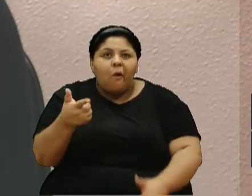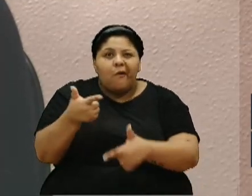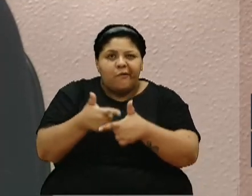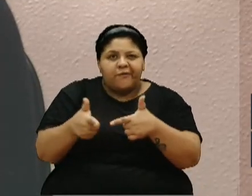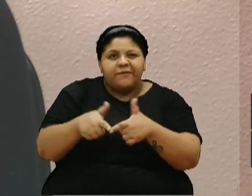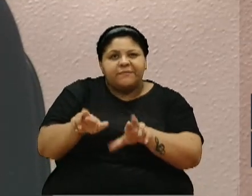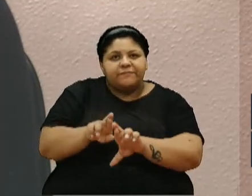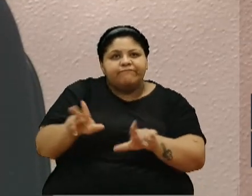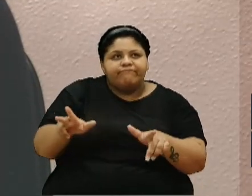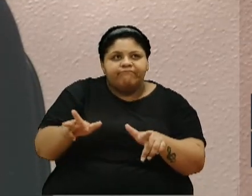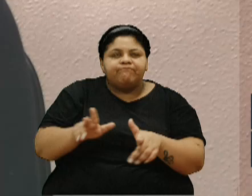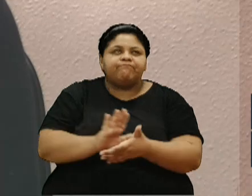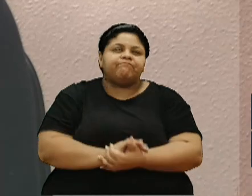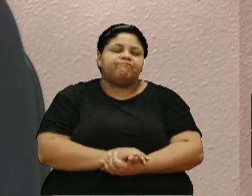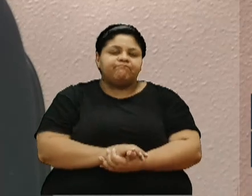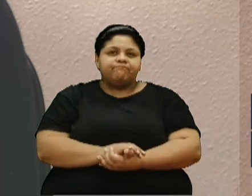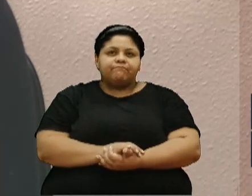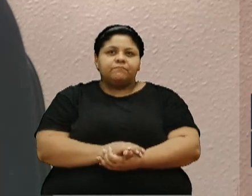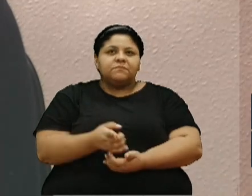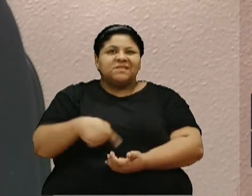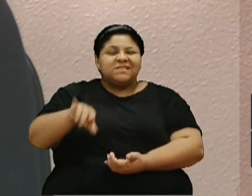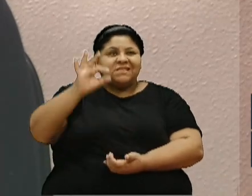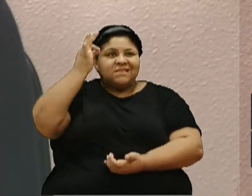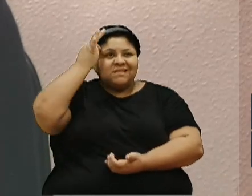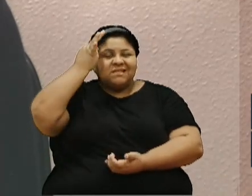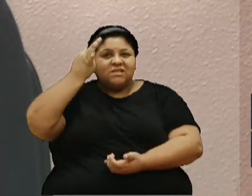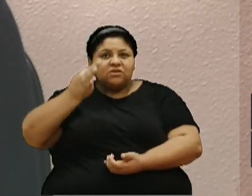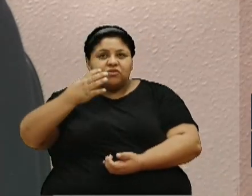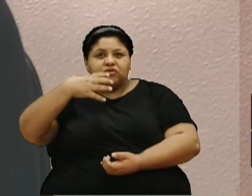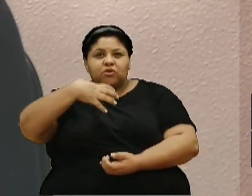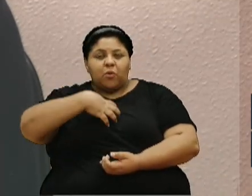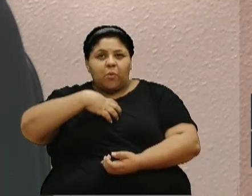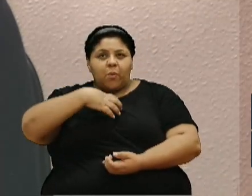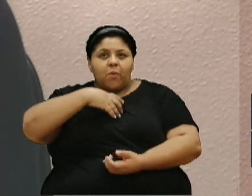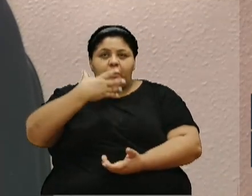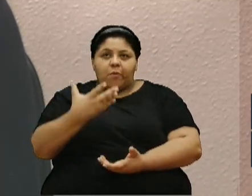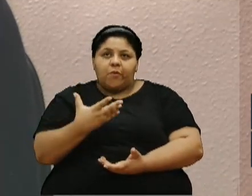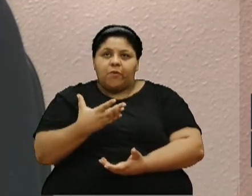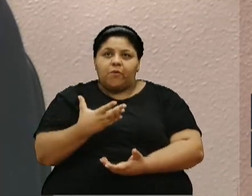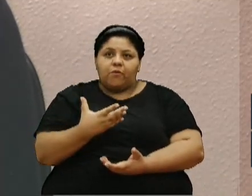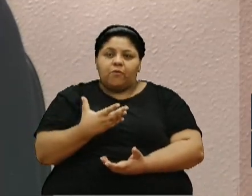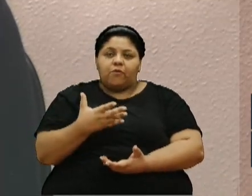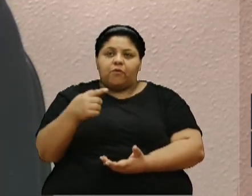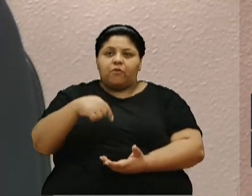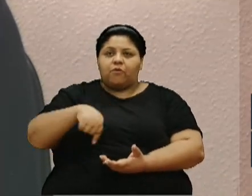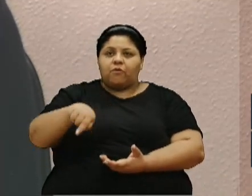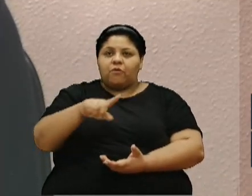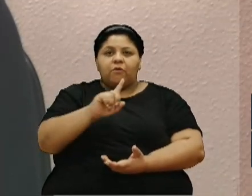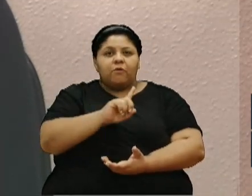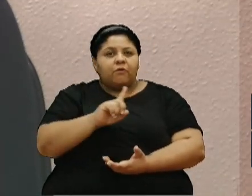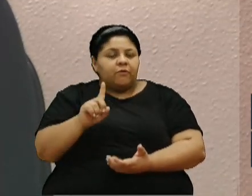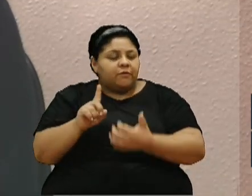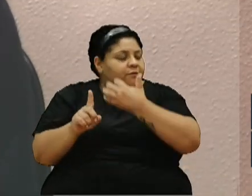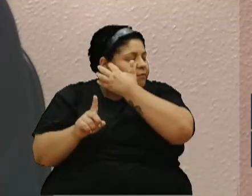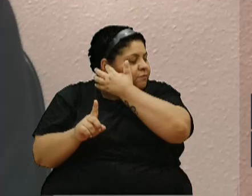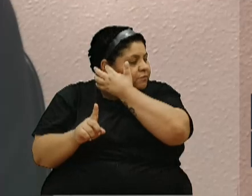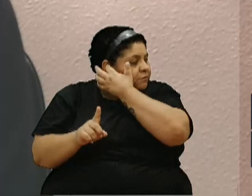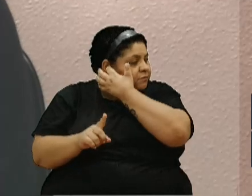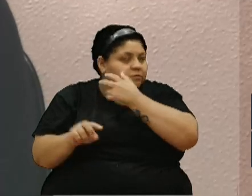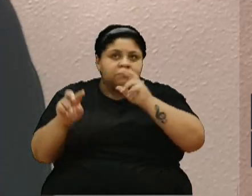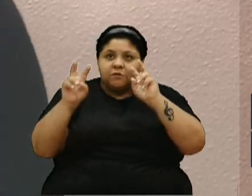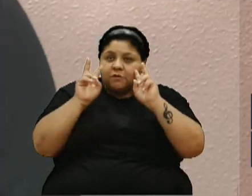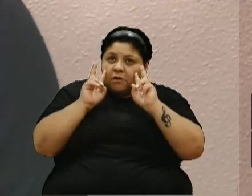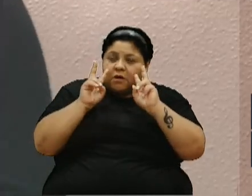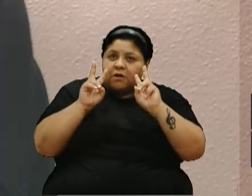de frente e que a gente entenda de uma vez por todas, de que mesmo que não haja algo